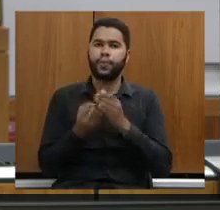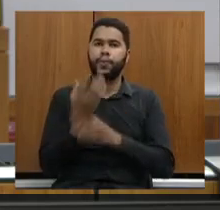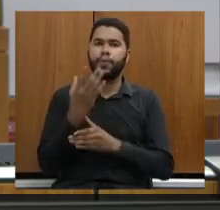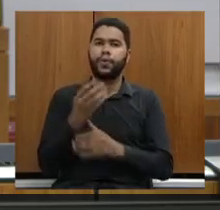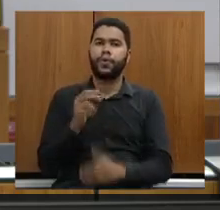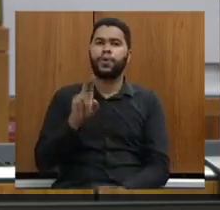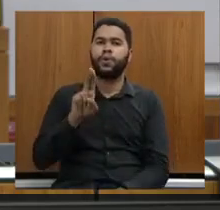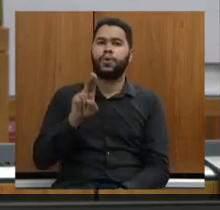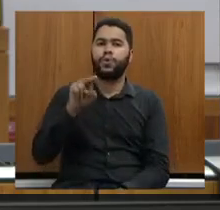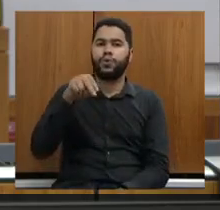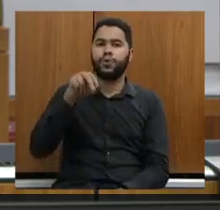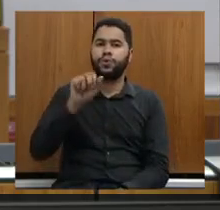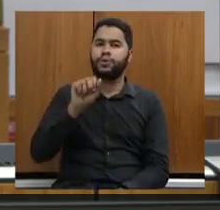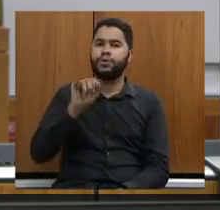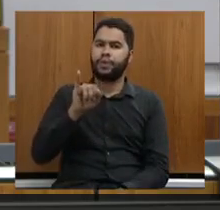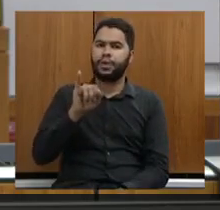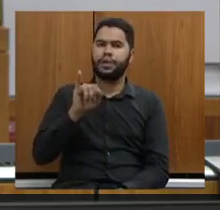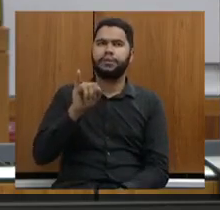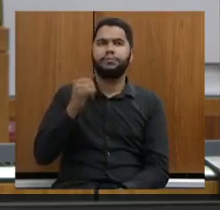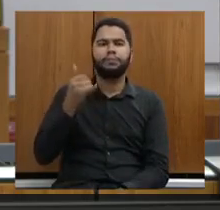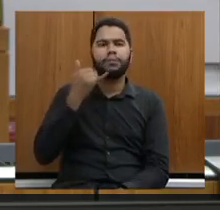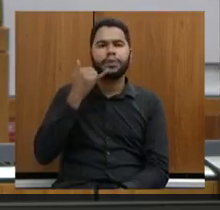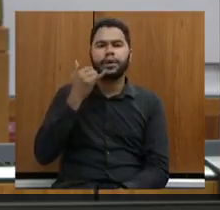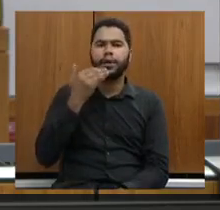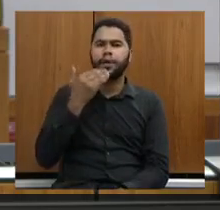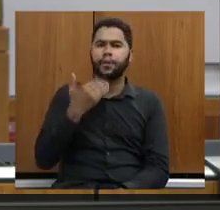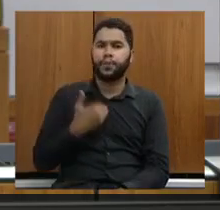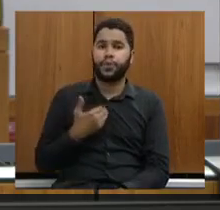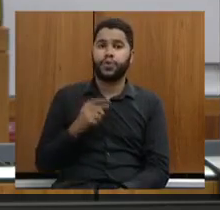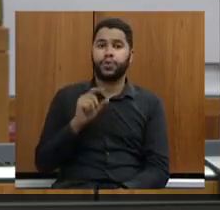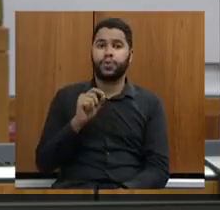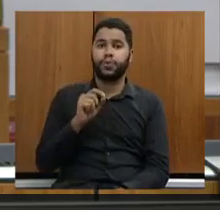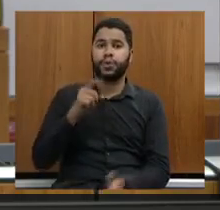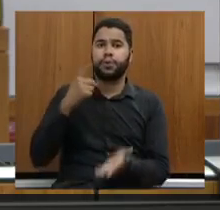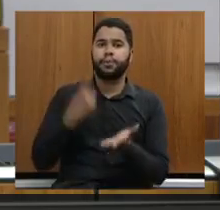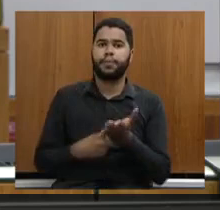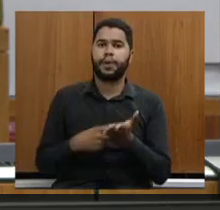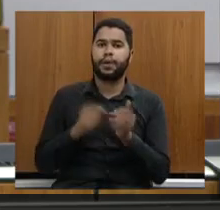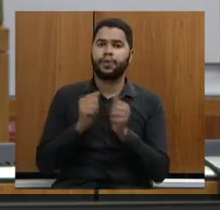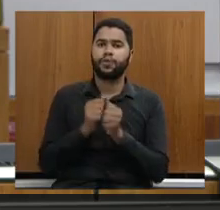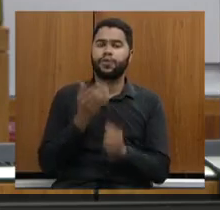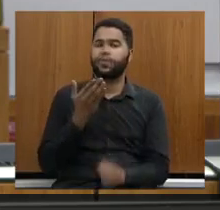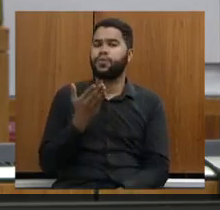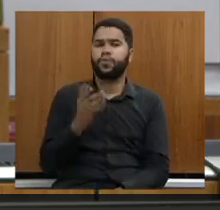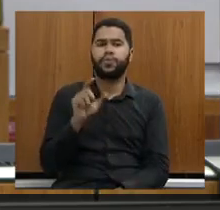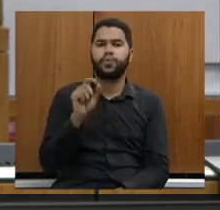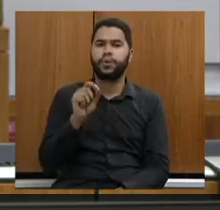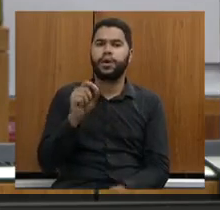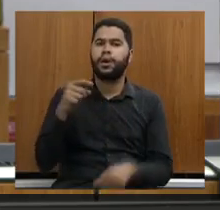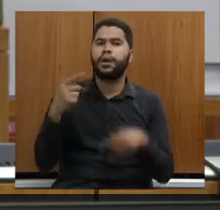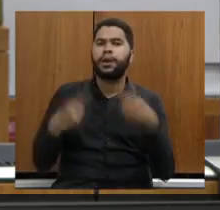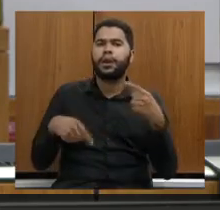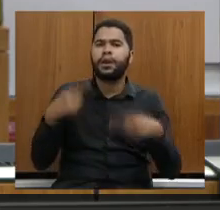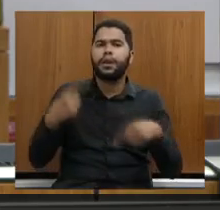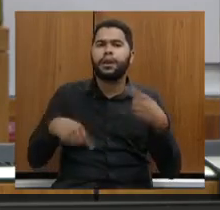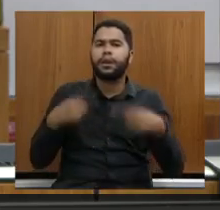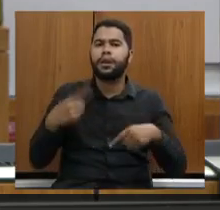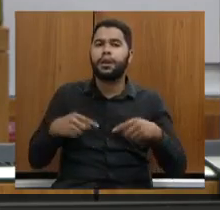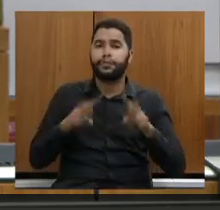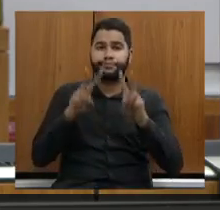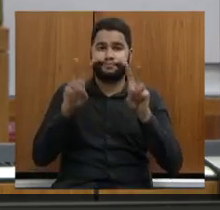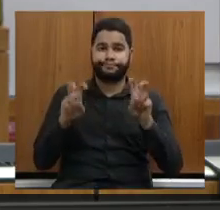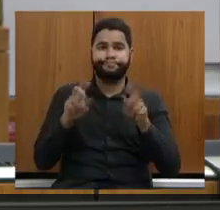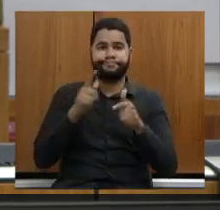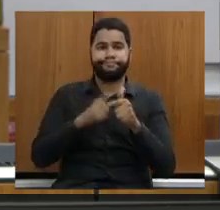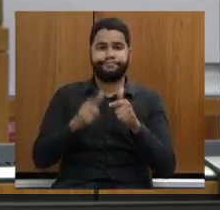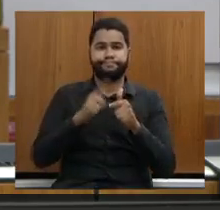de Unaí me ligaram na semana pedindo até para poder marcar com a senhora ela para discutir Exatamente